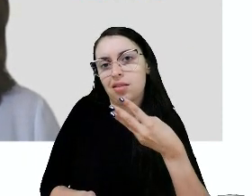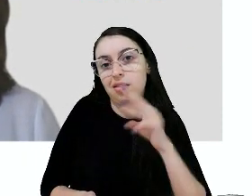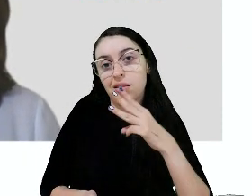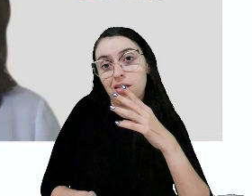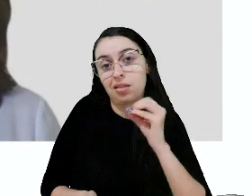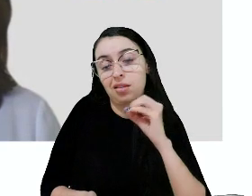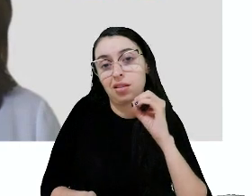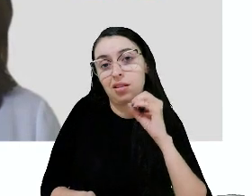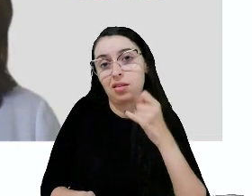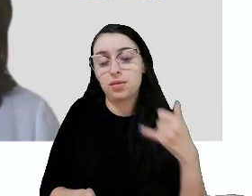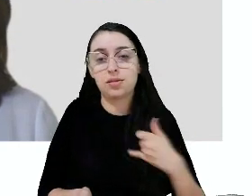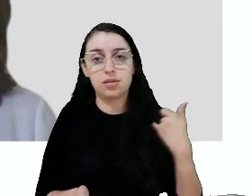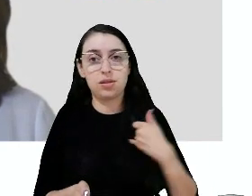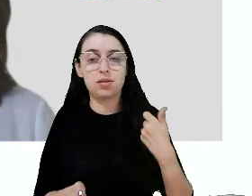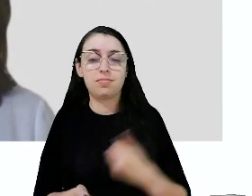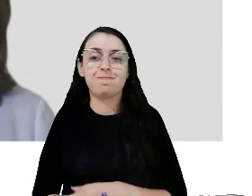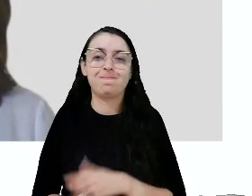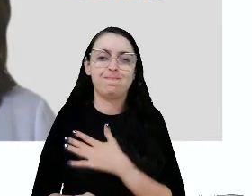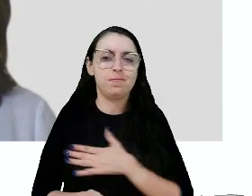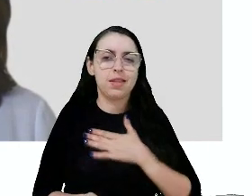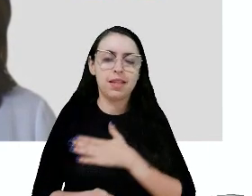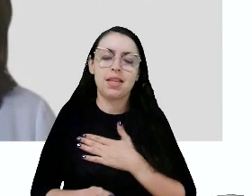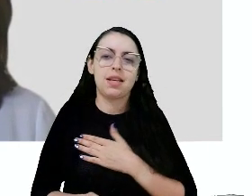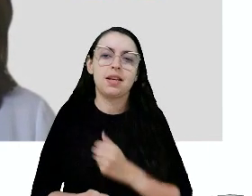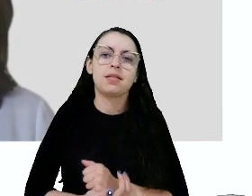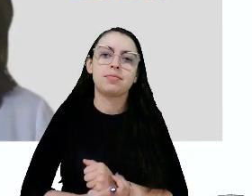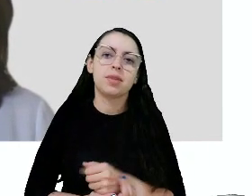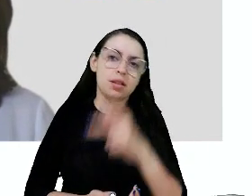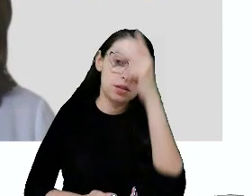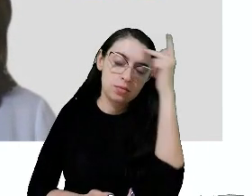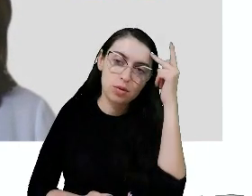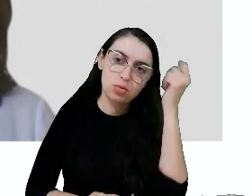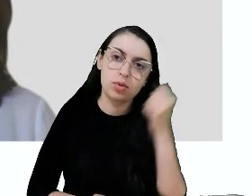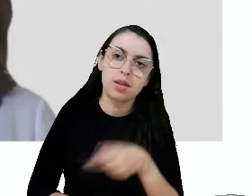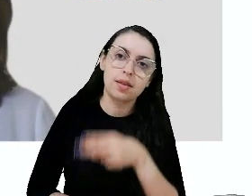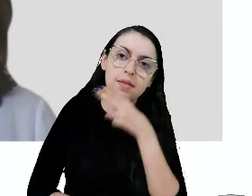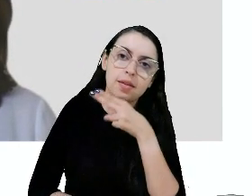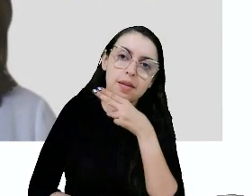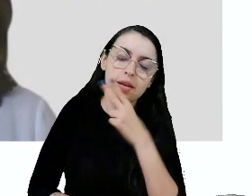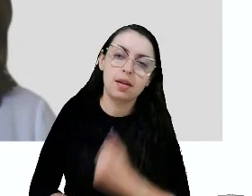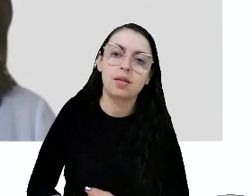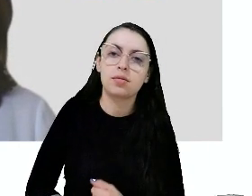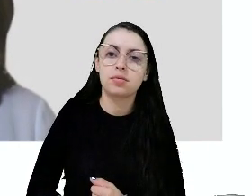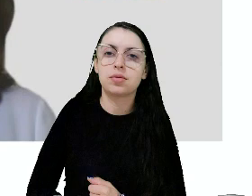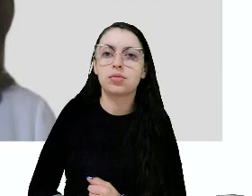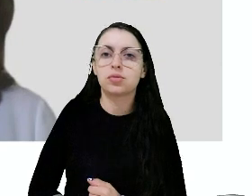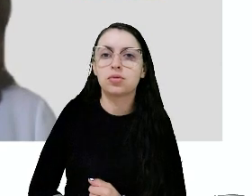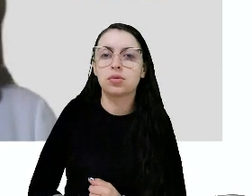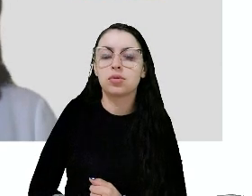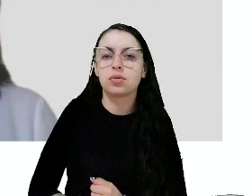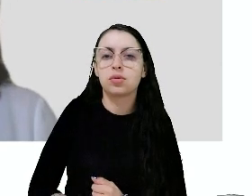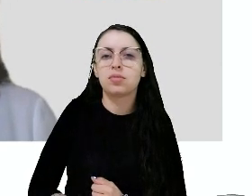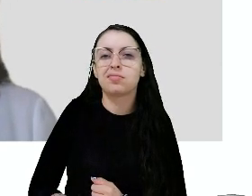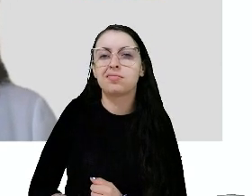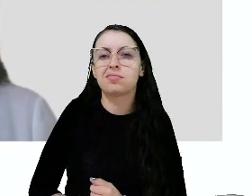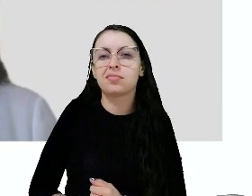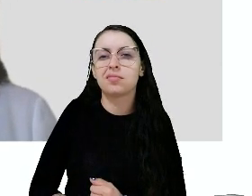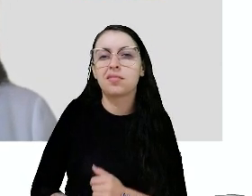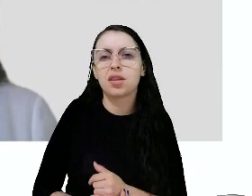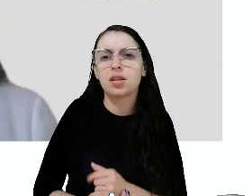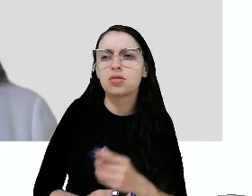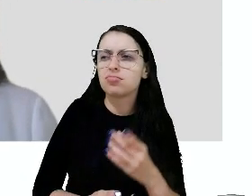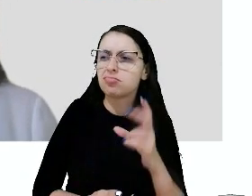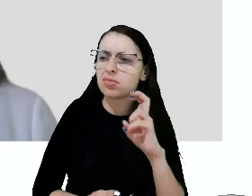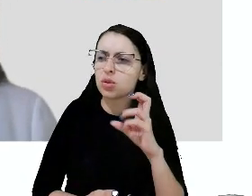anos muito querida. Essa pessoa é neta de uma funcionária que eu tive há